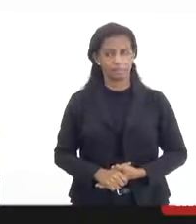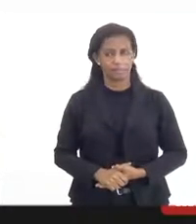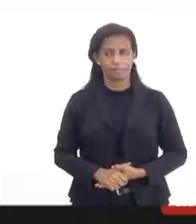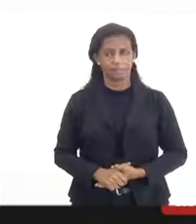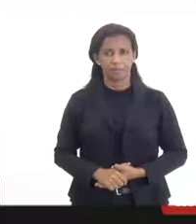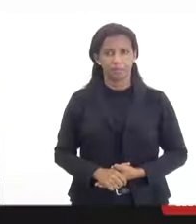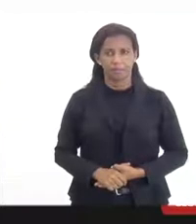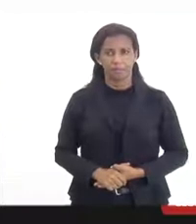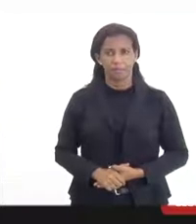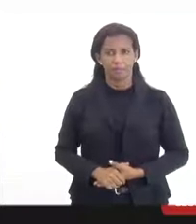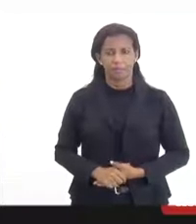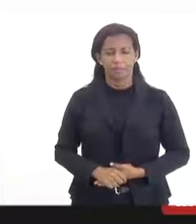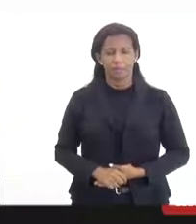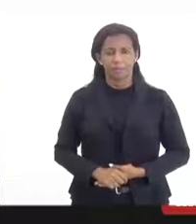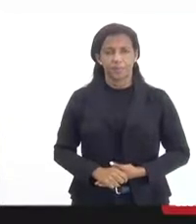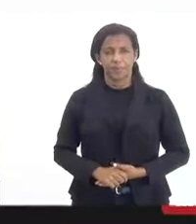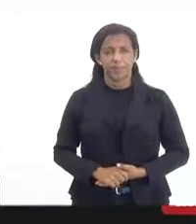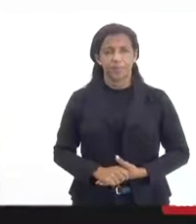rapidamente